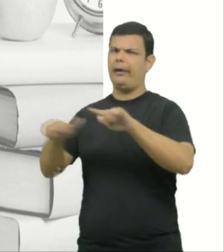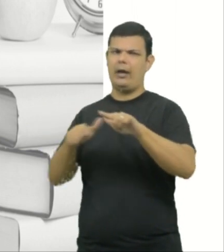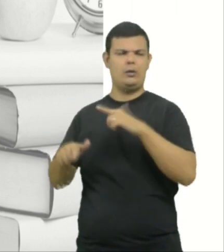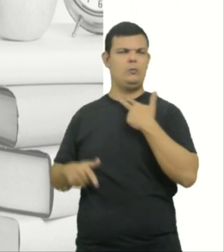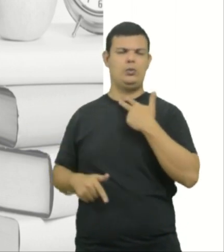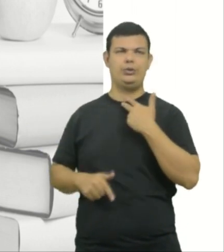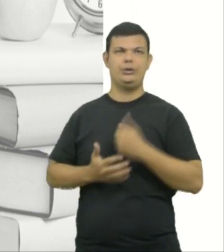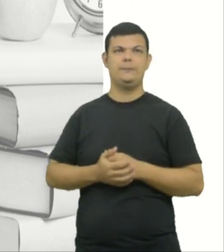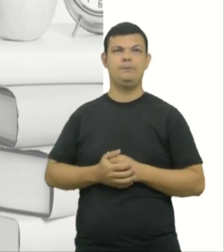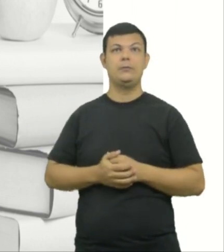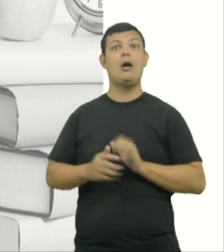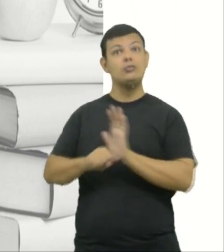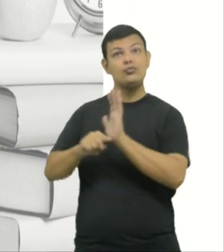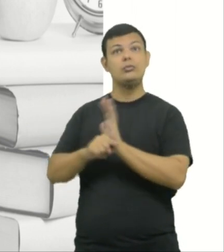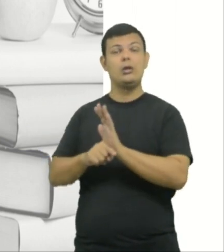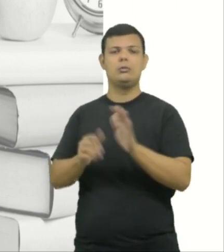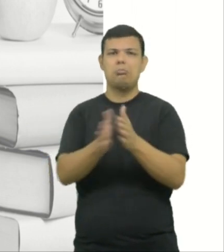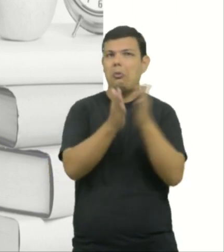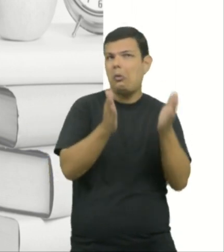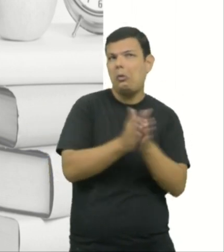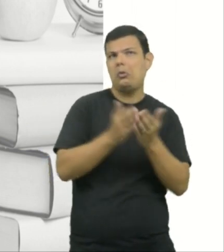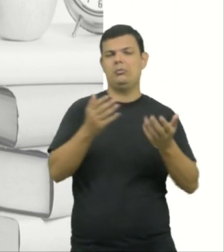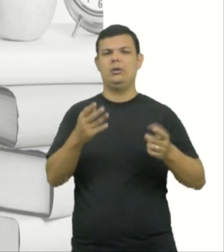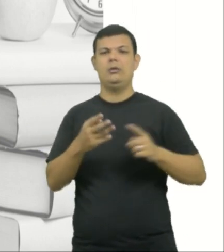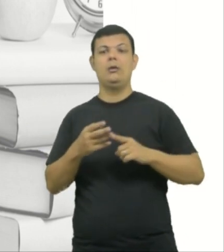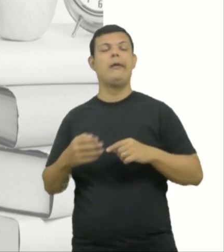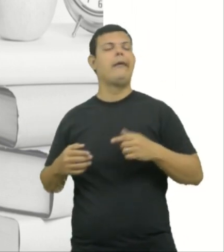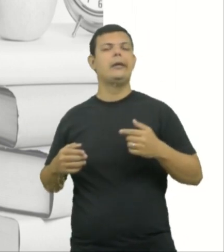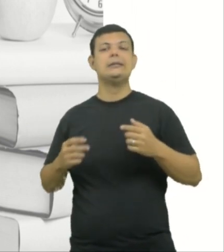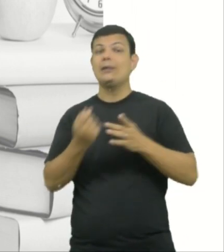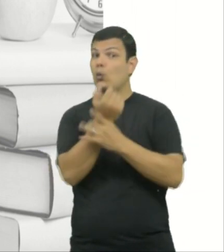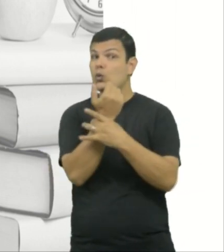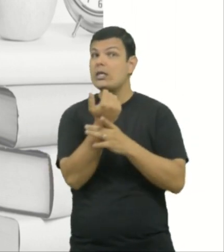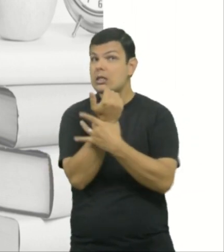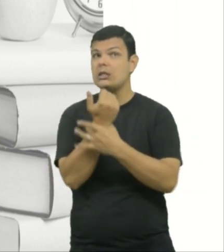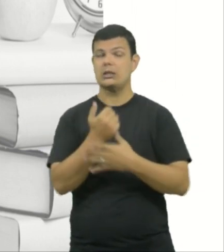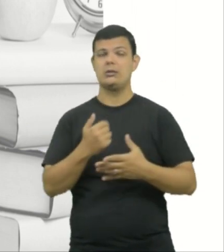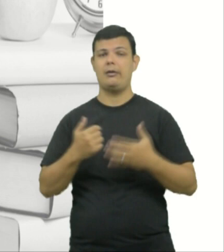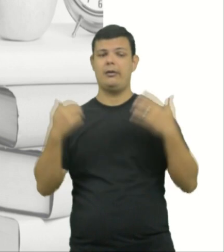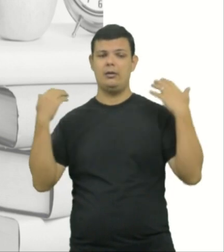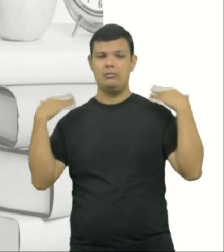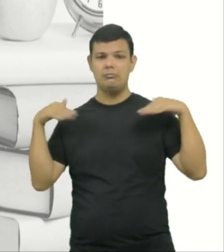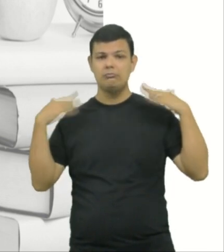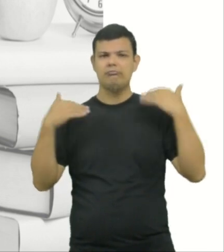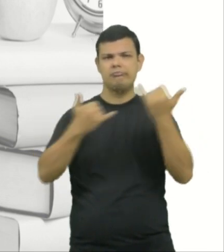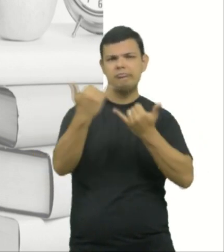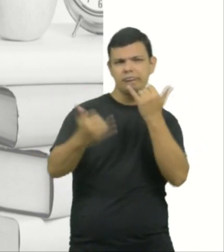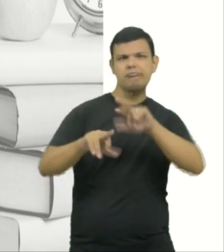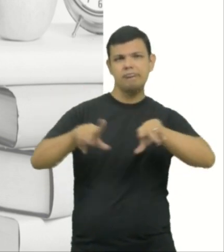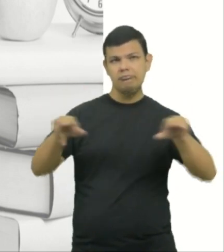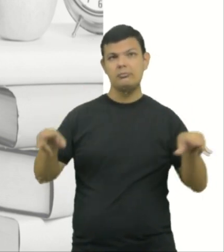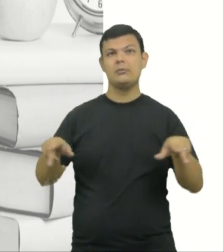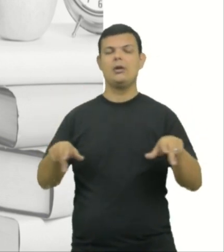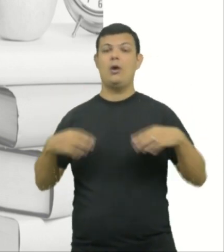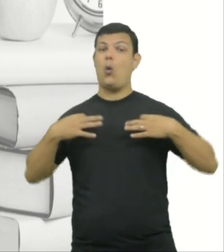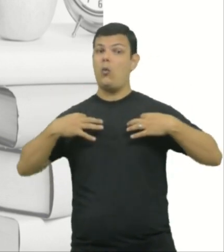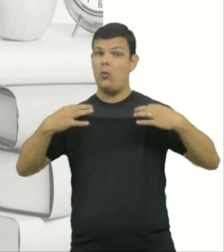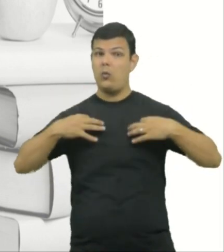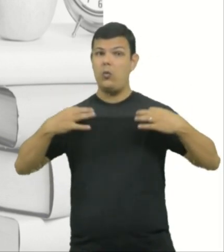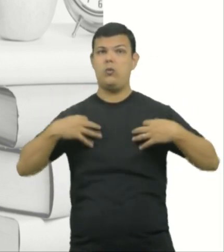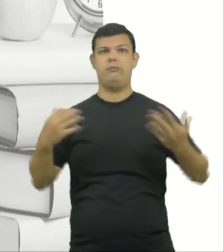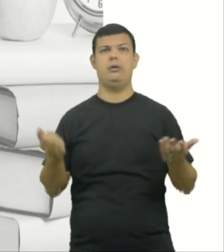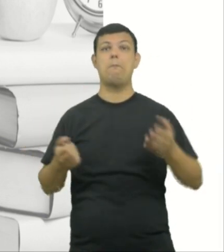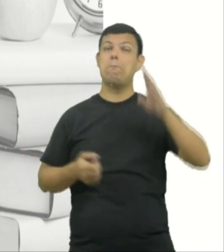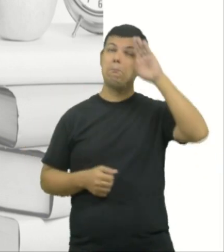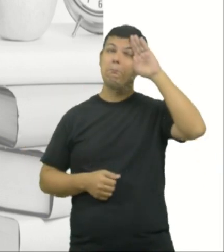Assistência aos desamparados, temos direito à segurança, lazer, vestuário e